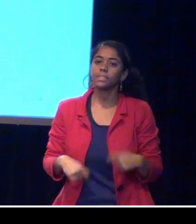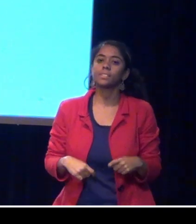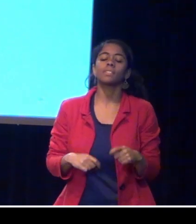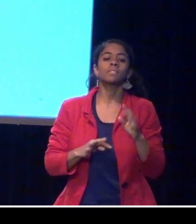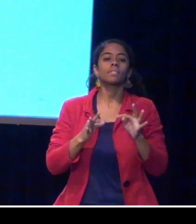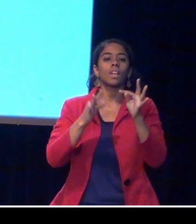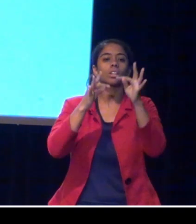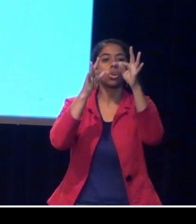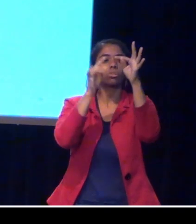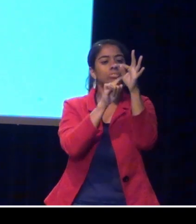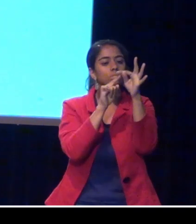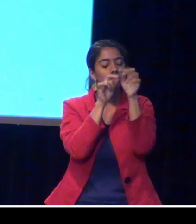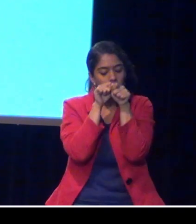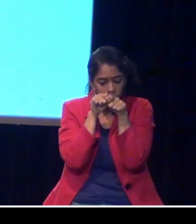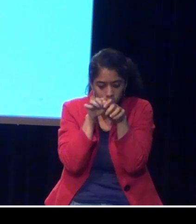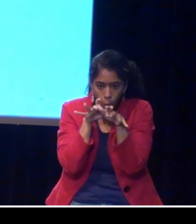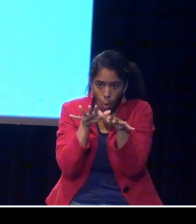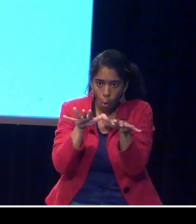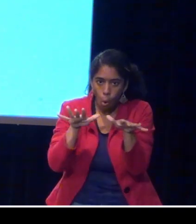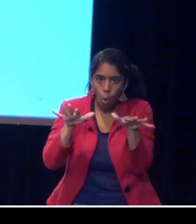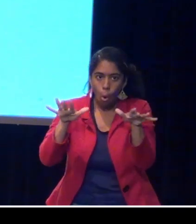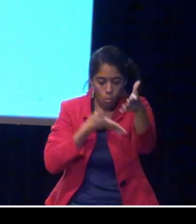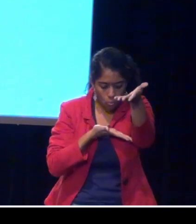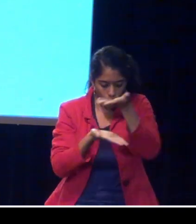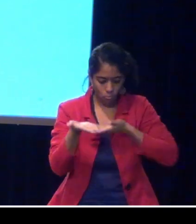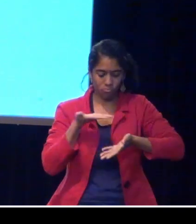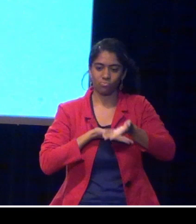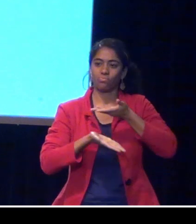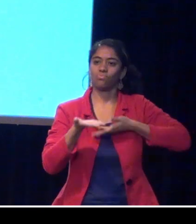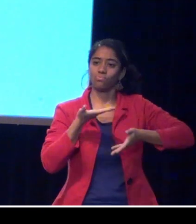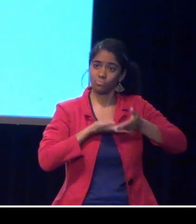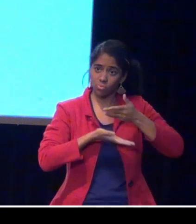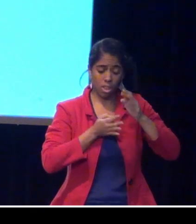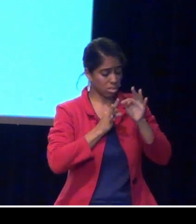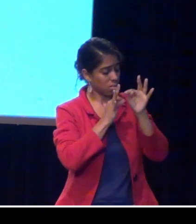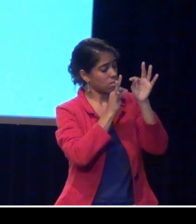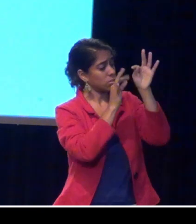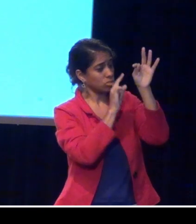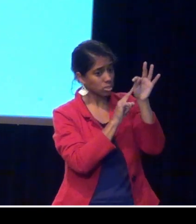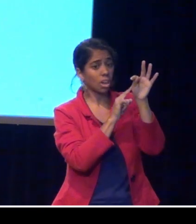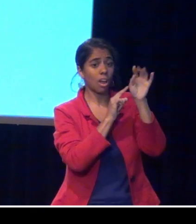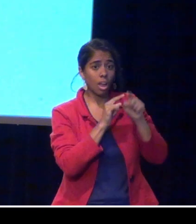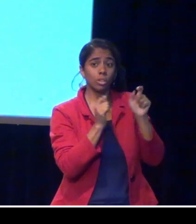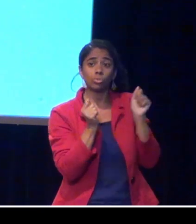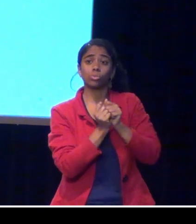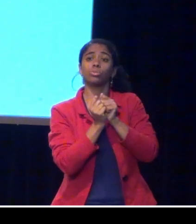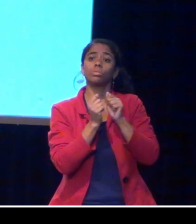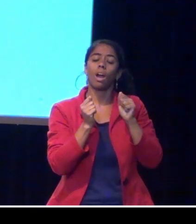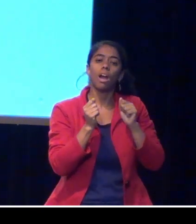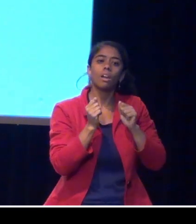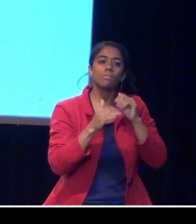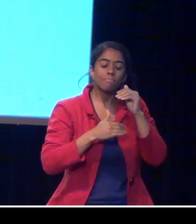tecnologia invada nossos processos de aprendizagem de uma forma mais